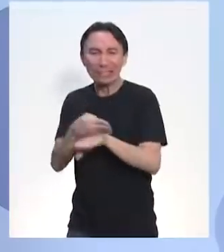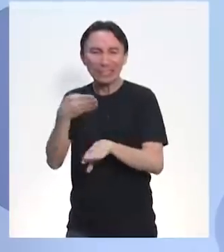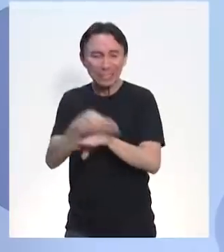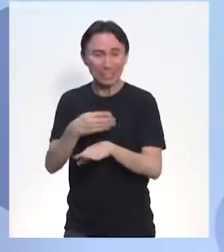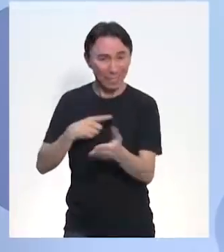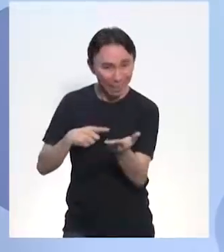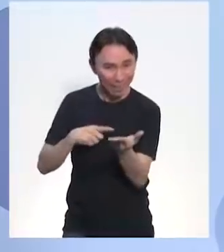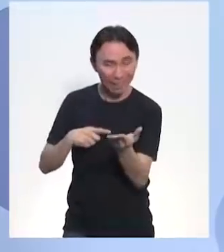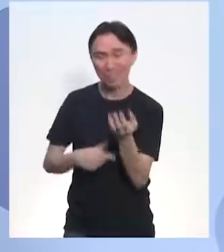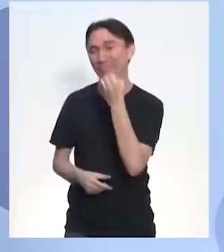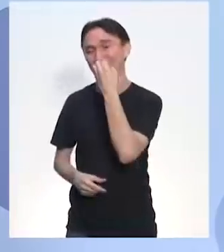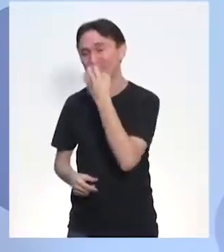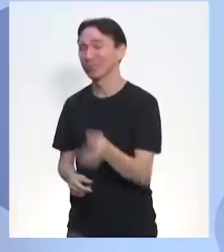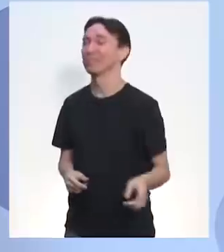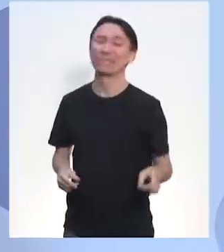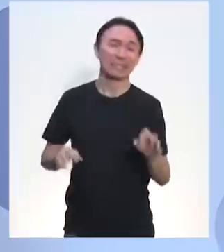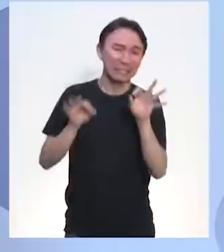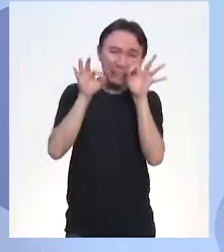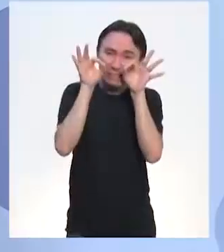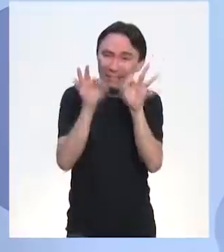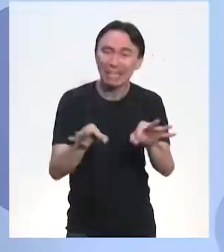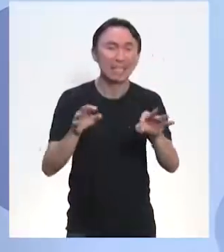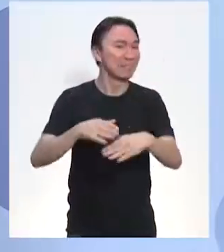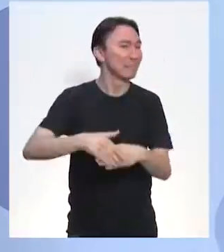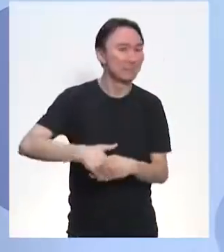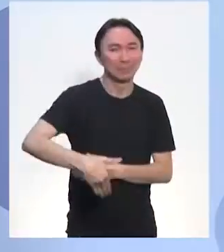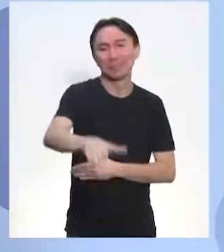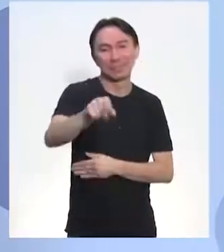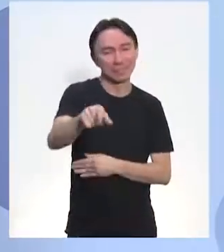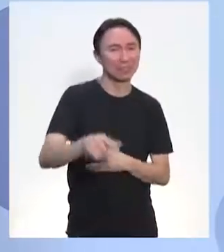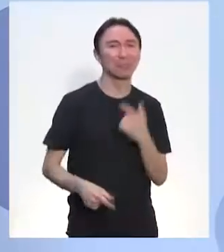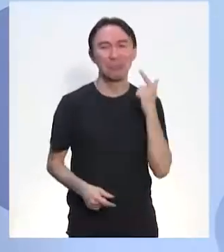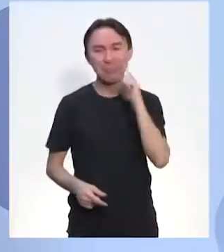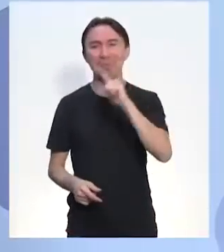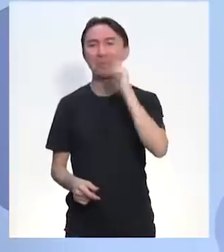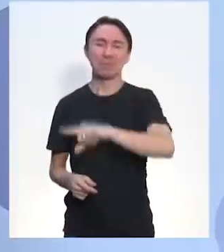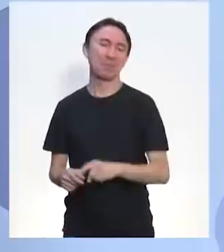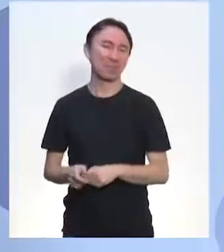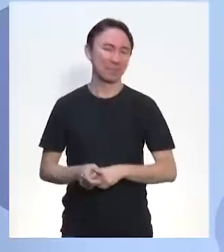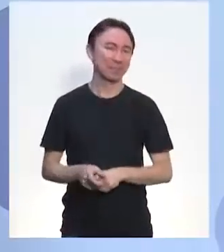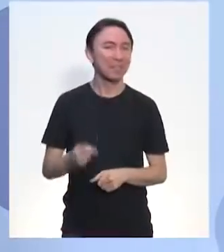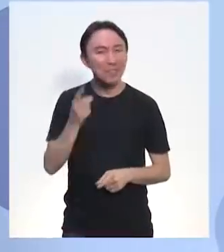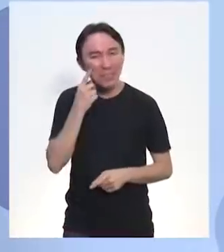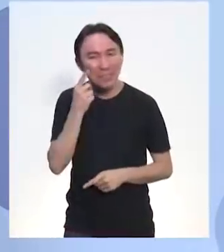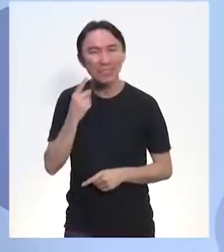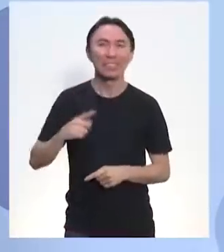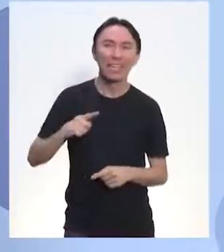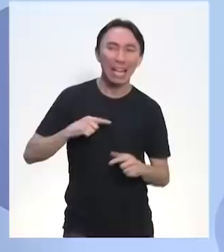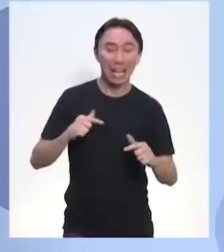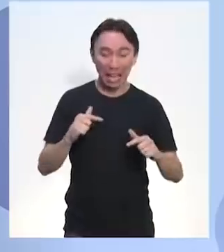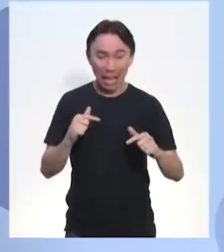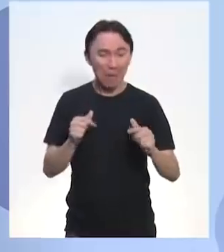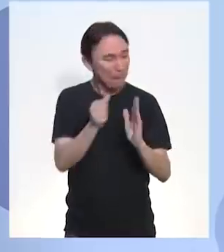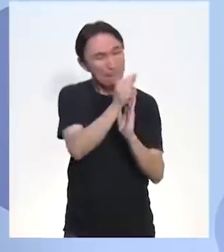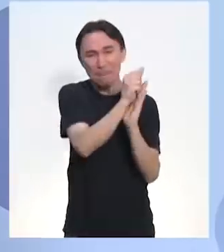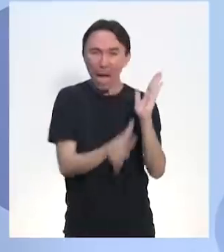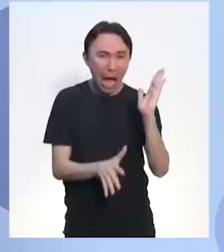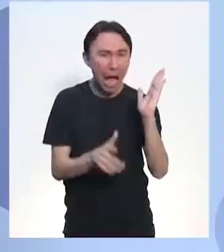professor de abraçar a ideia com vocês, né? E eu tenho certeza que nós veremos trabalhos e atividades,